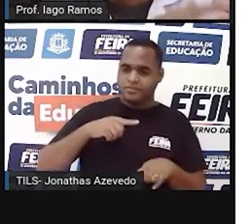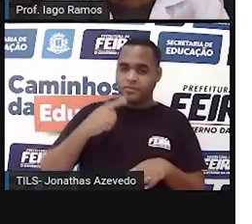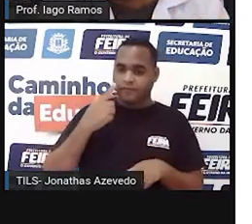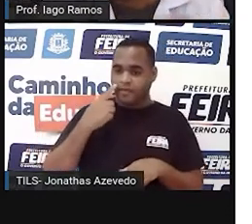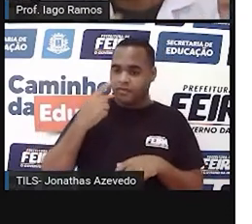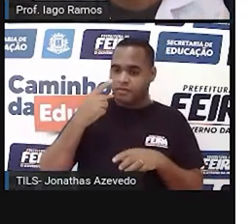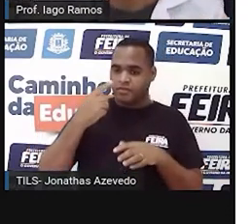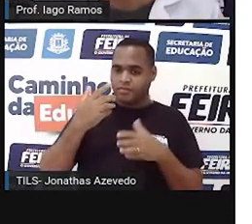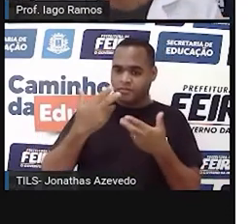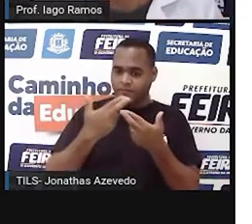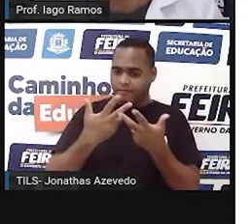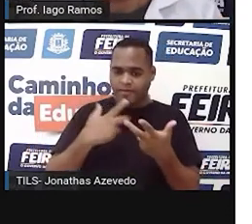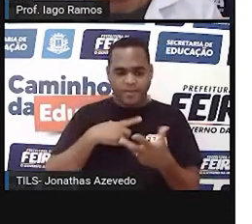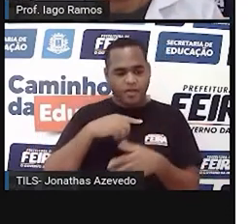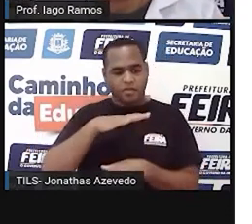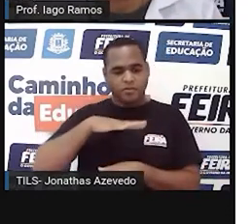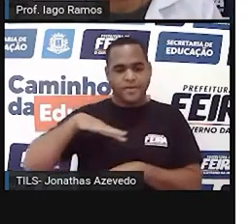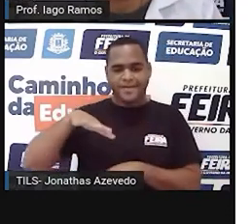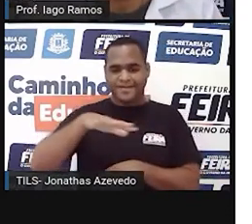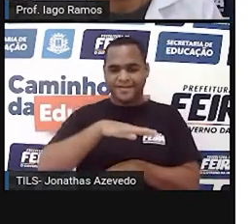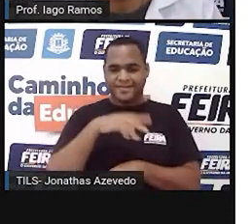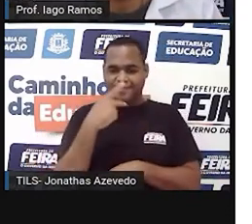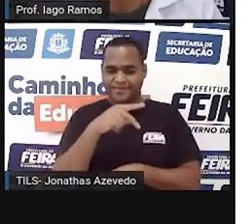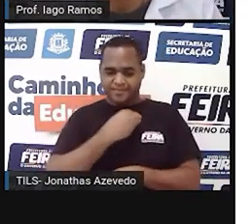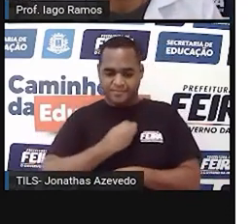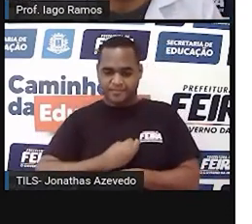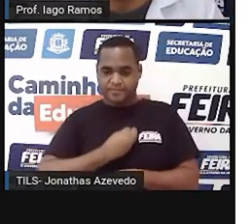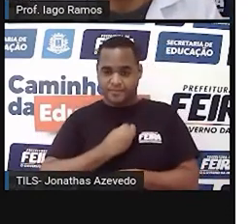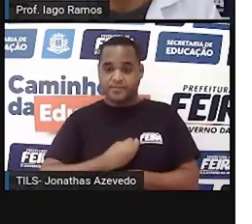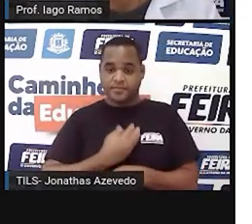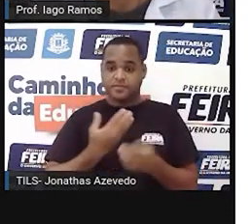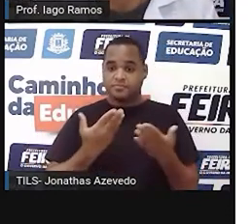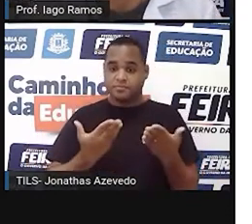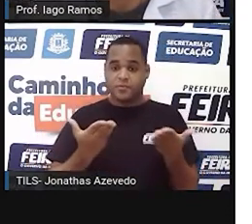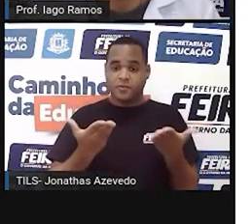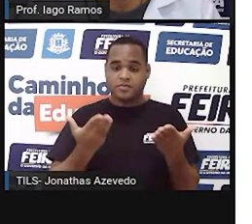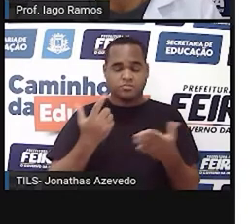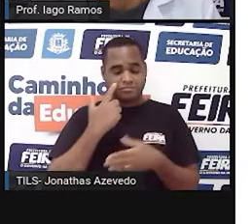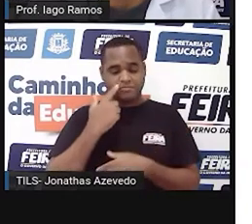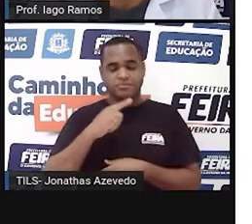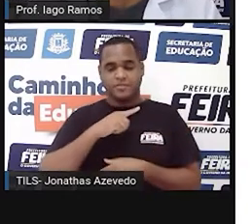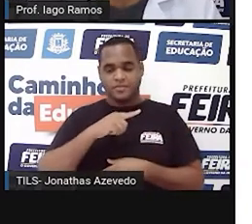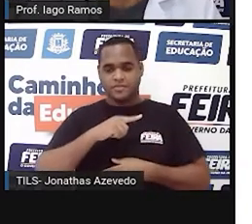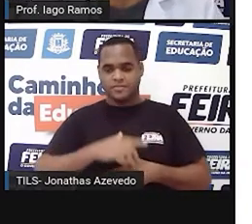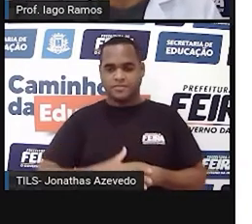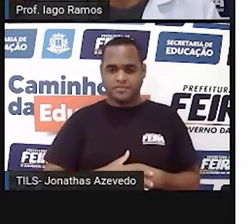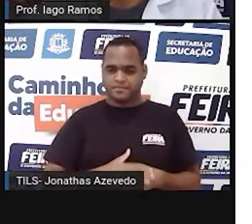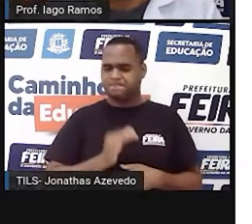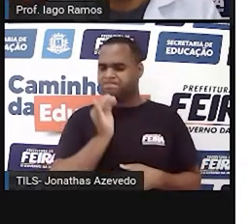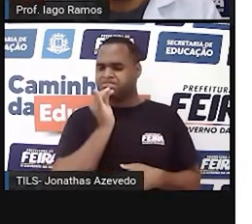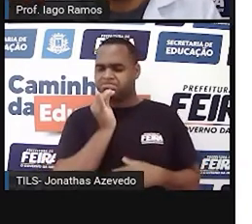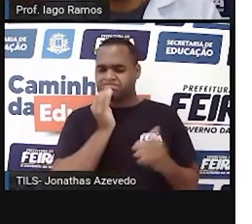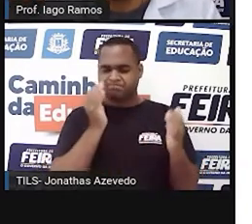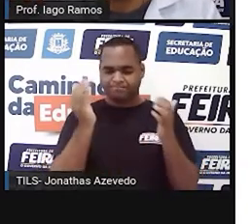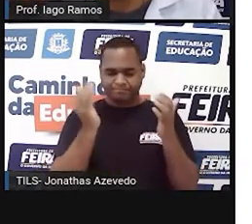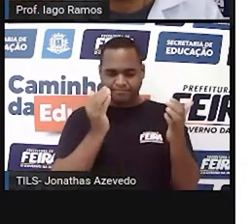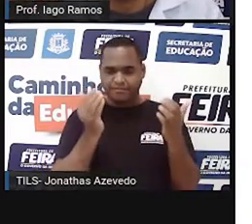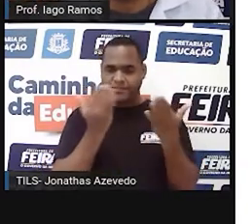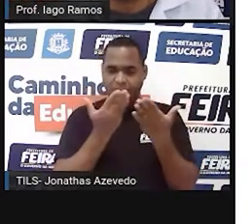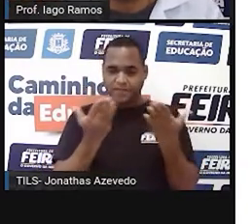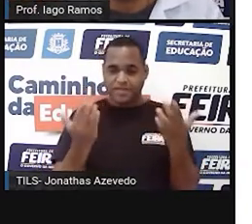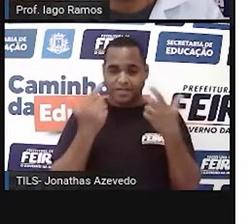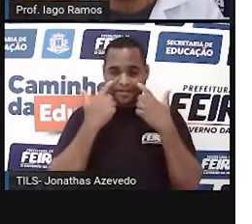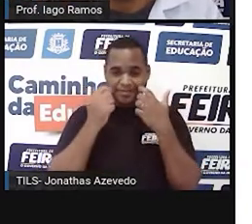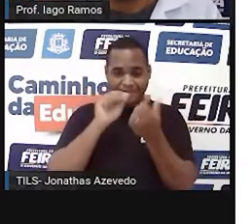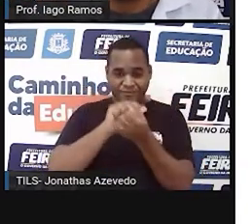circulando você aí nesse ambiente onde você está, né, tem uma medida, tá? Por exemplo, se você acompanha essa